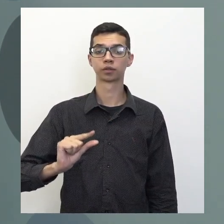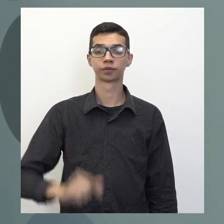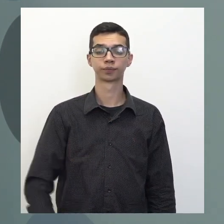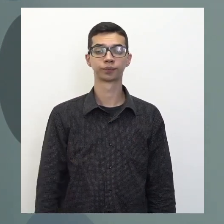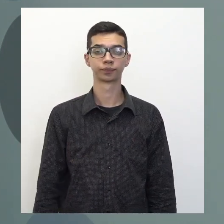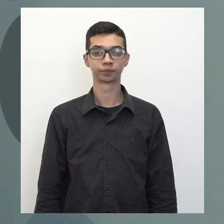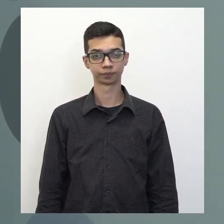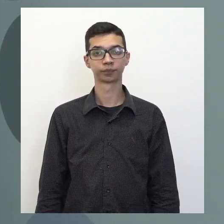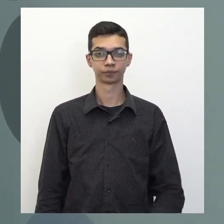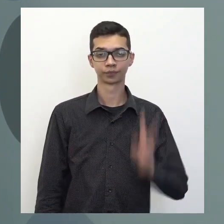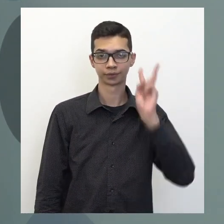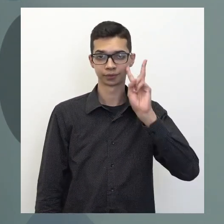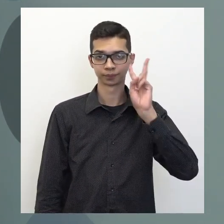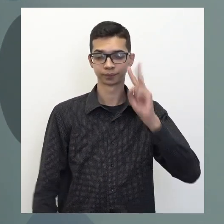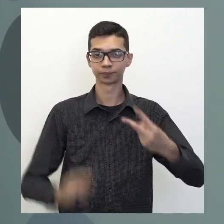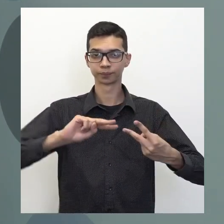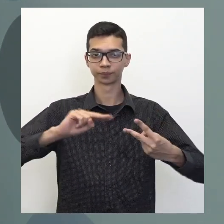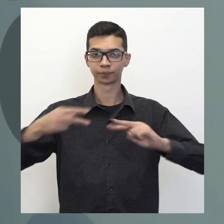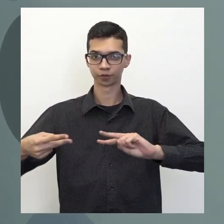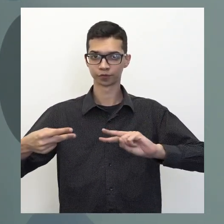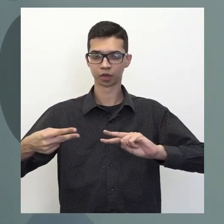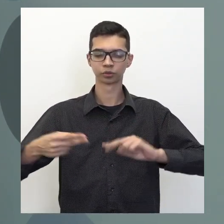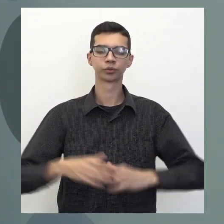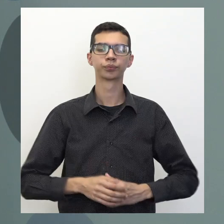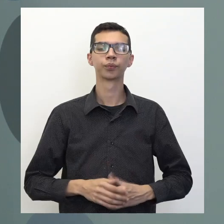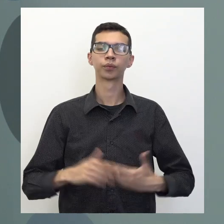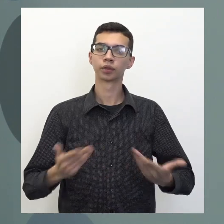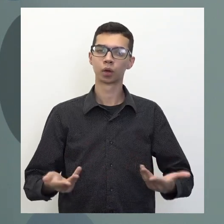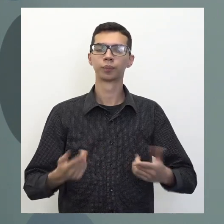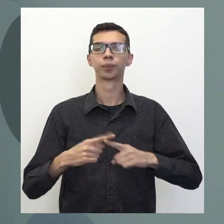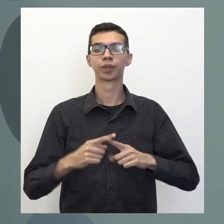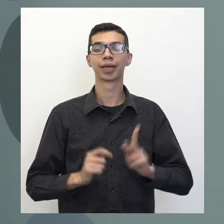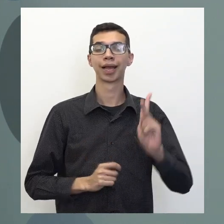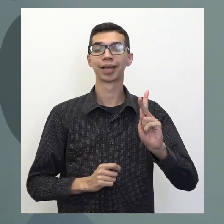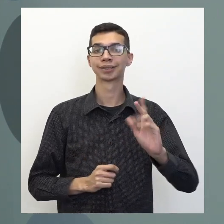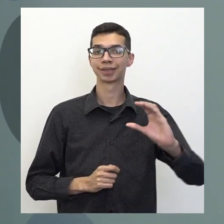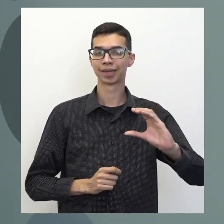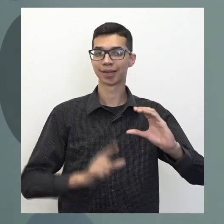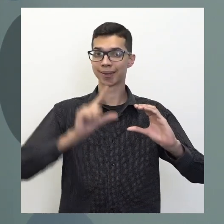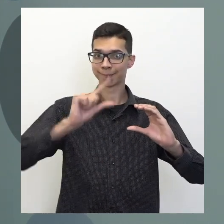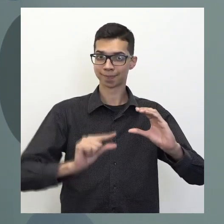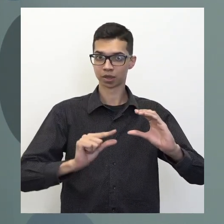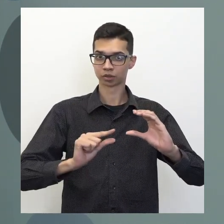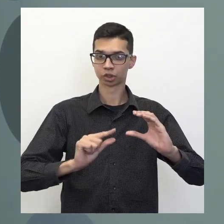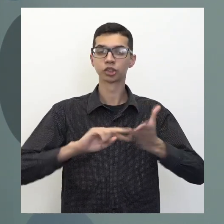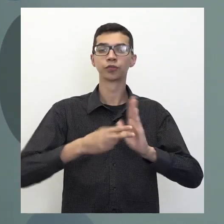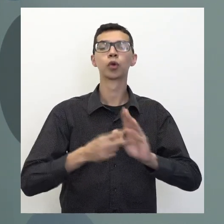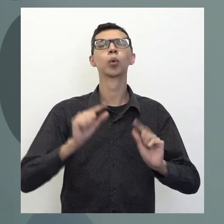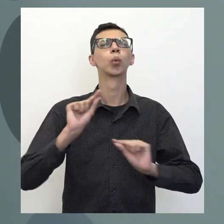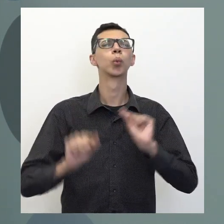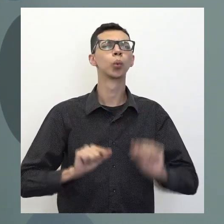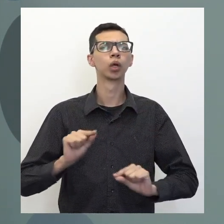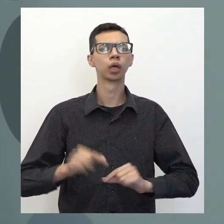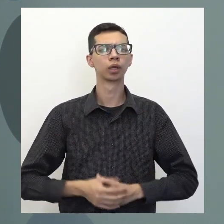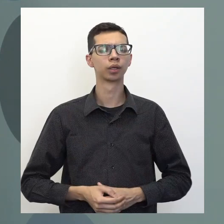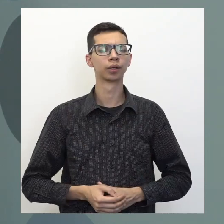Que é o inverso. Então, o que acontece? Por ele ser menor, isso quer dizer o quê? Que a minha